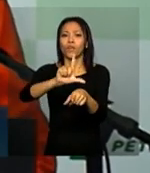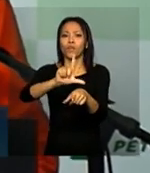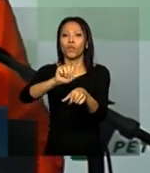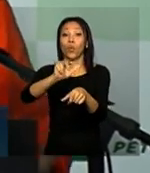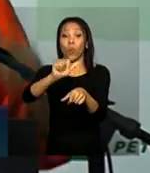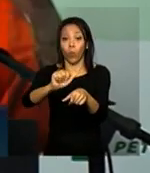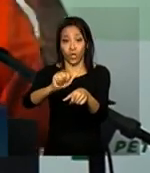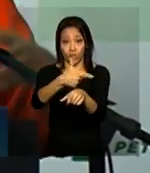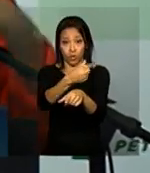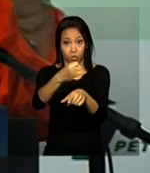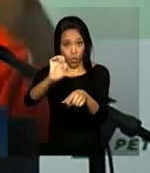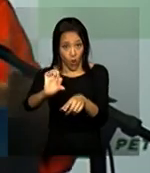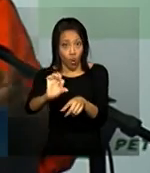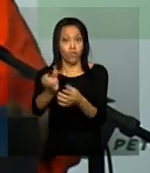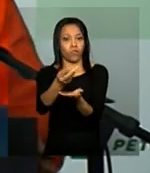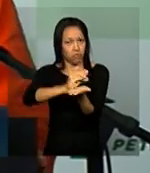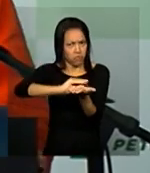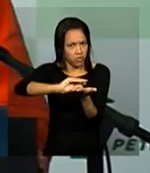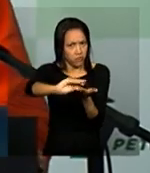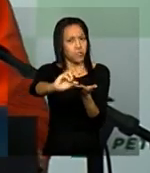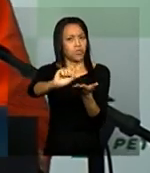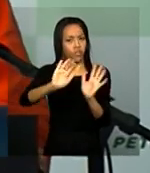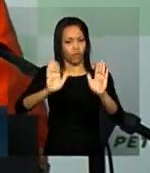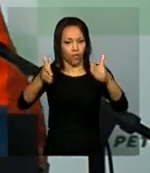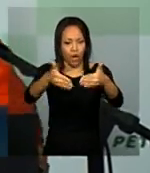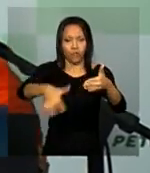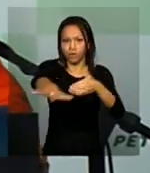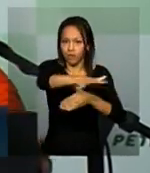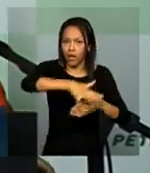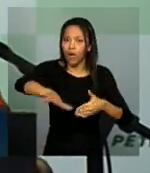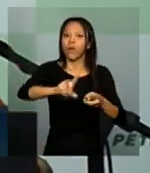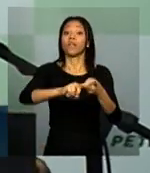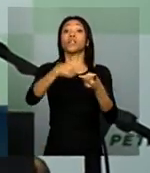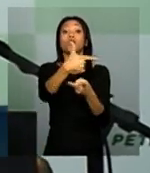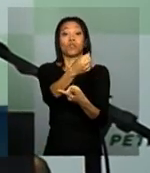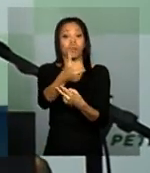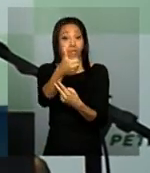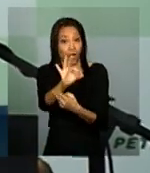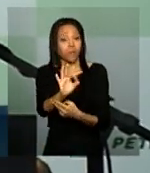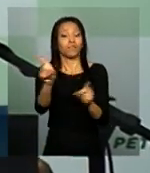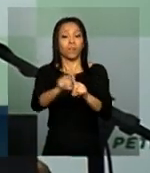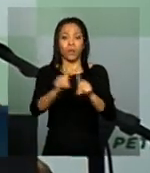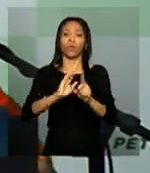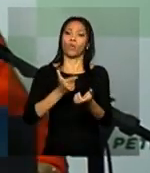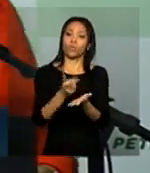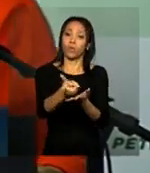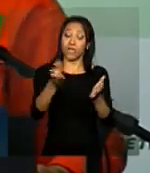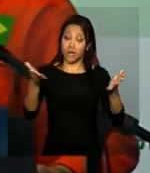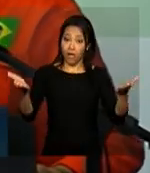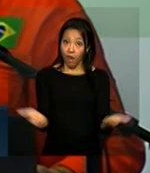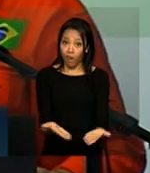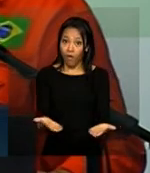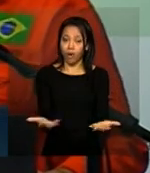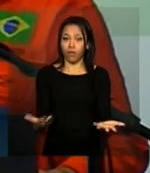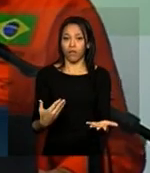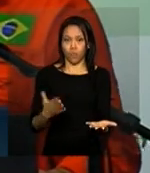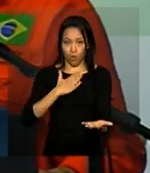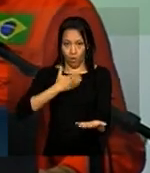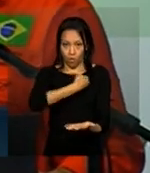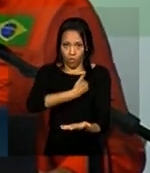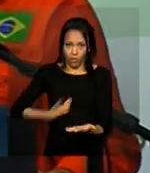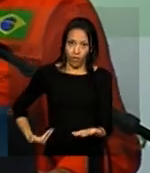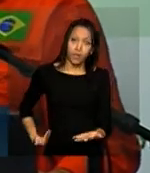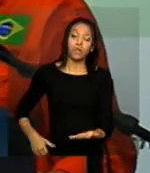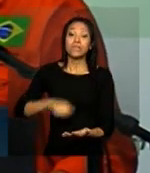um investimento, 2010 nós continuamos fazendo. E agora, no meu governo, nós investimos